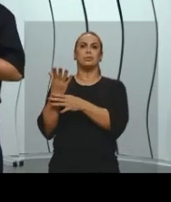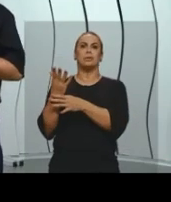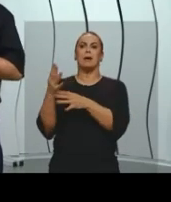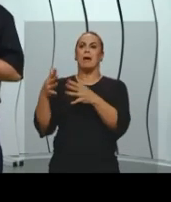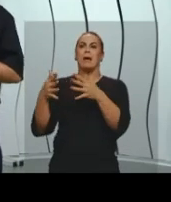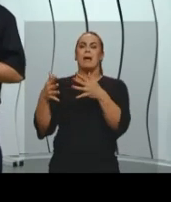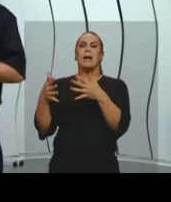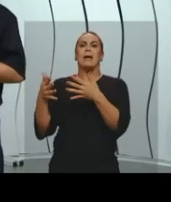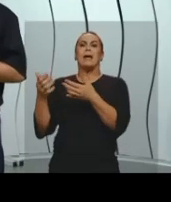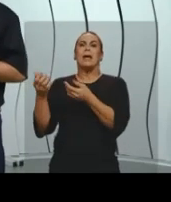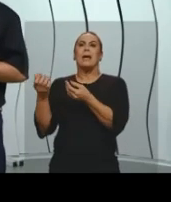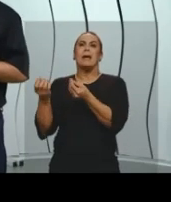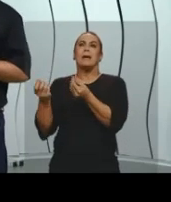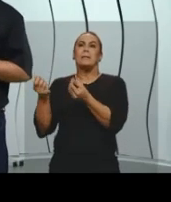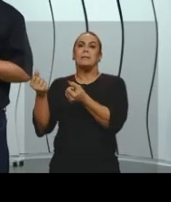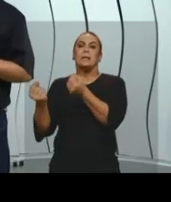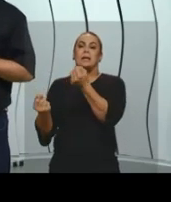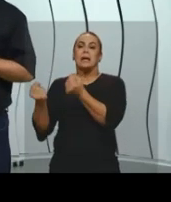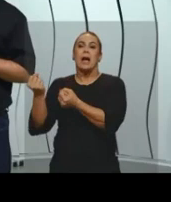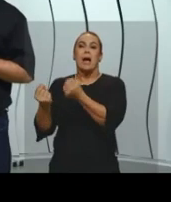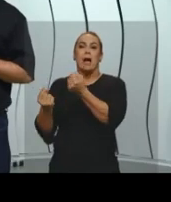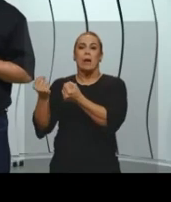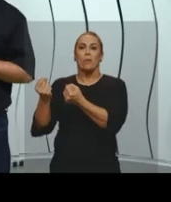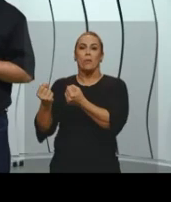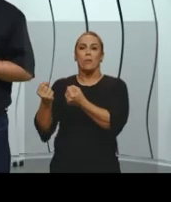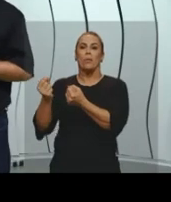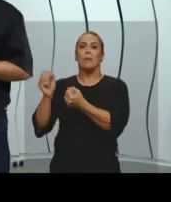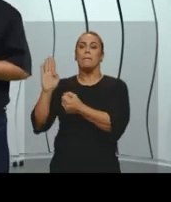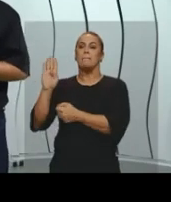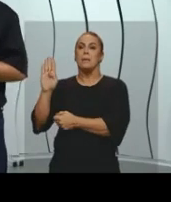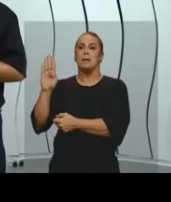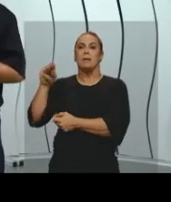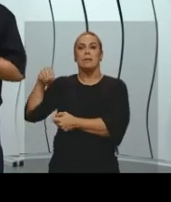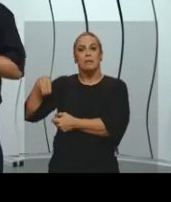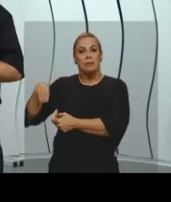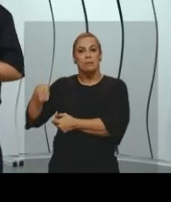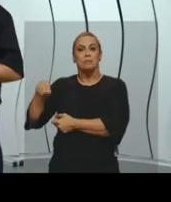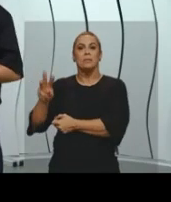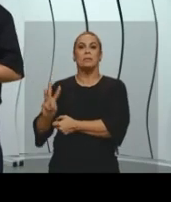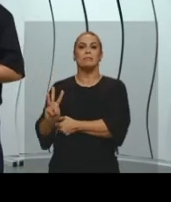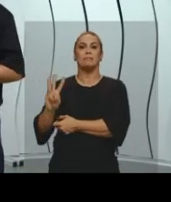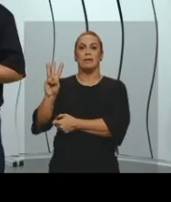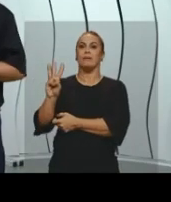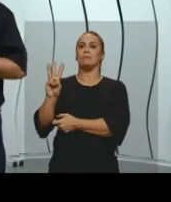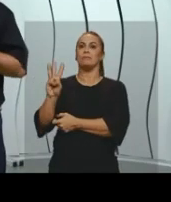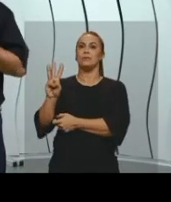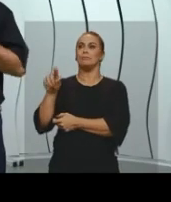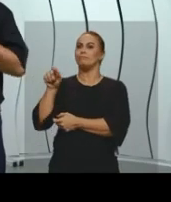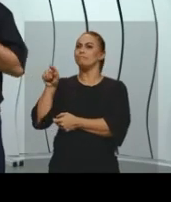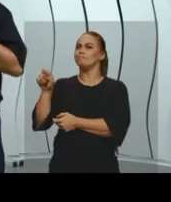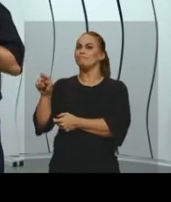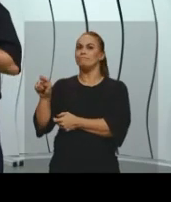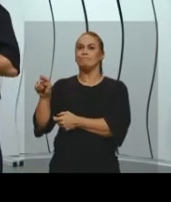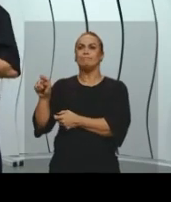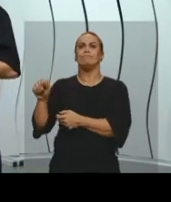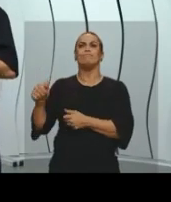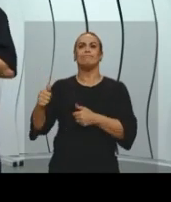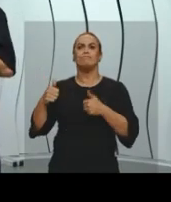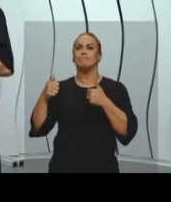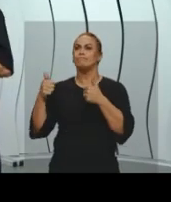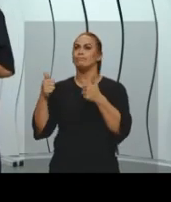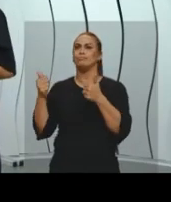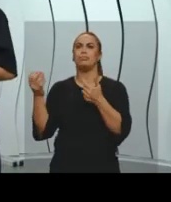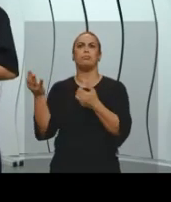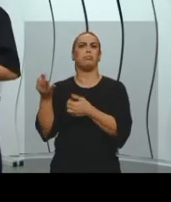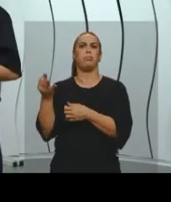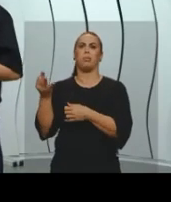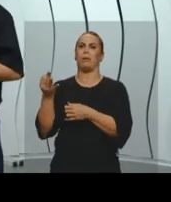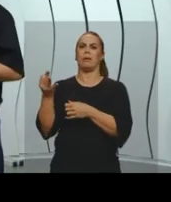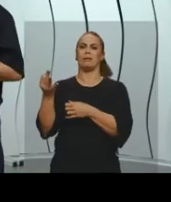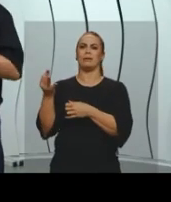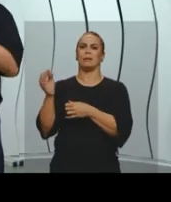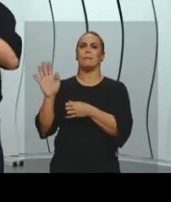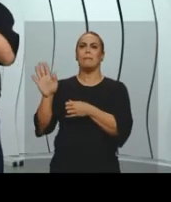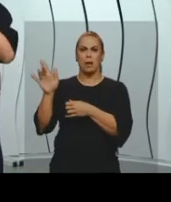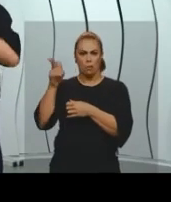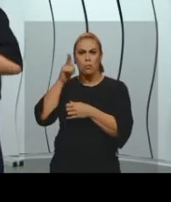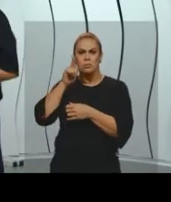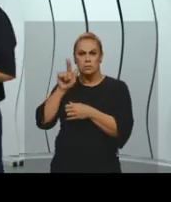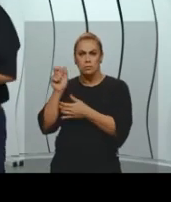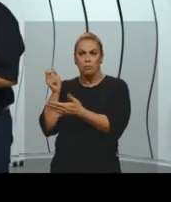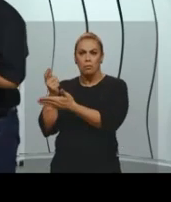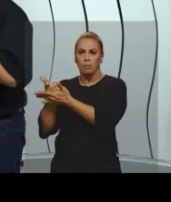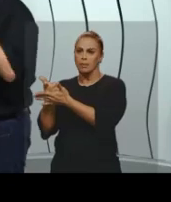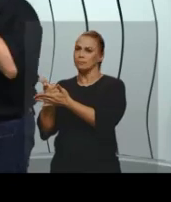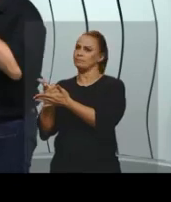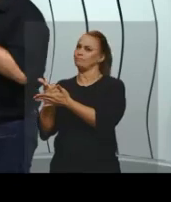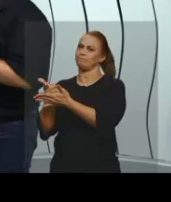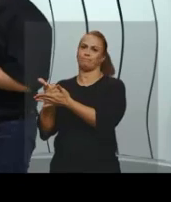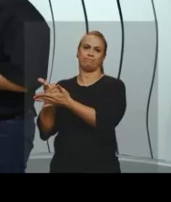BMWs movidos a energia elétrica e extremamente potentes. Mas será que está acessível a mim? Está